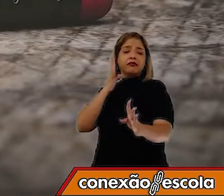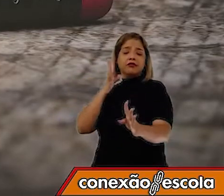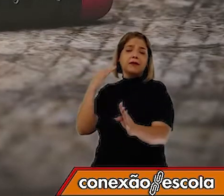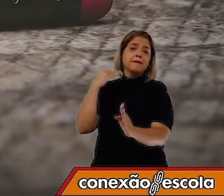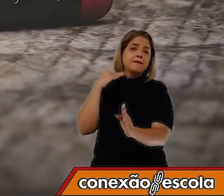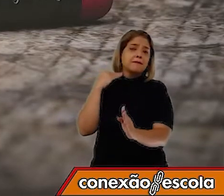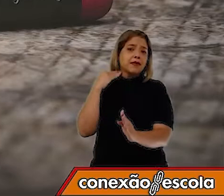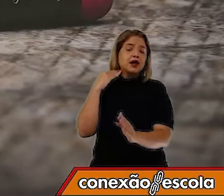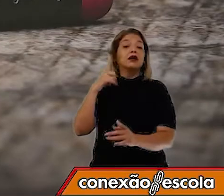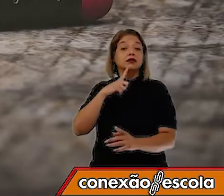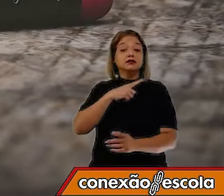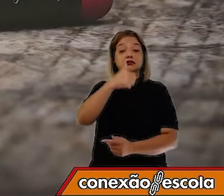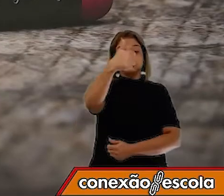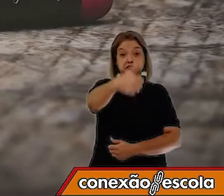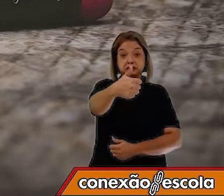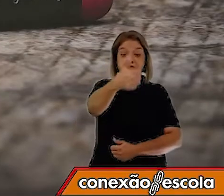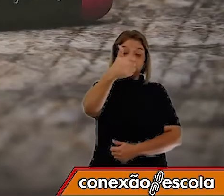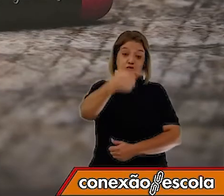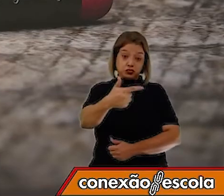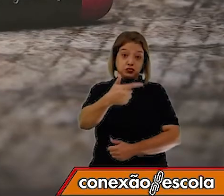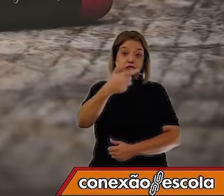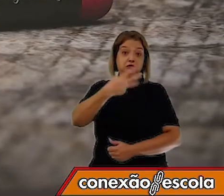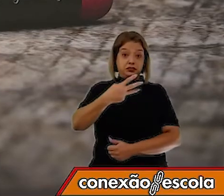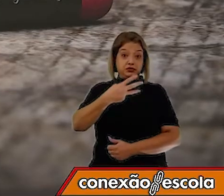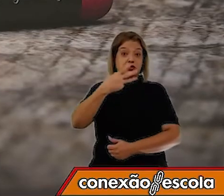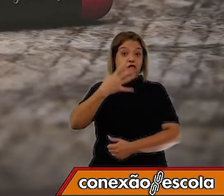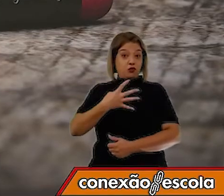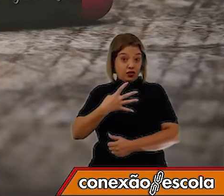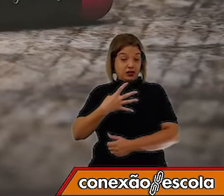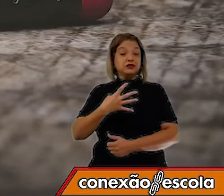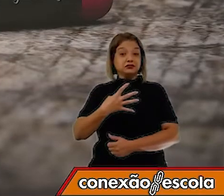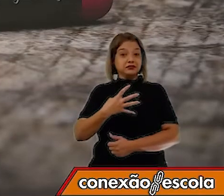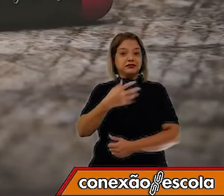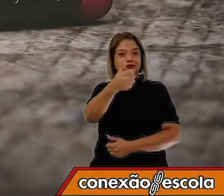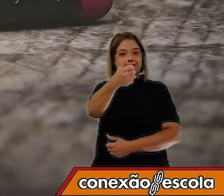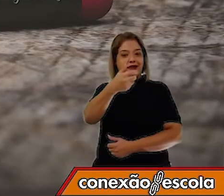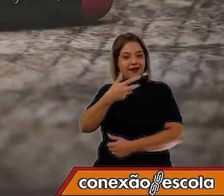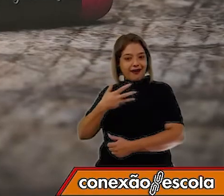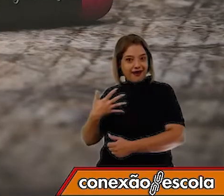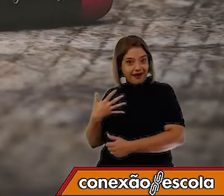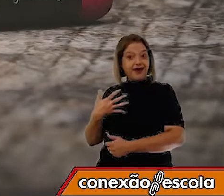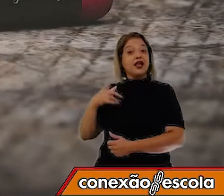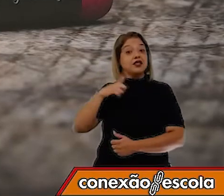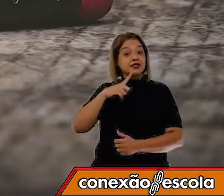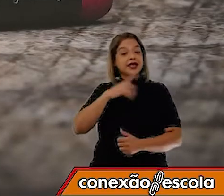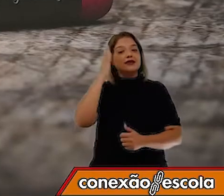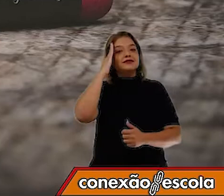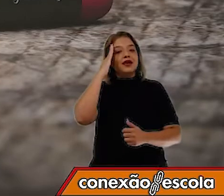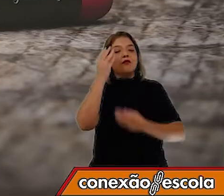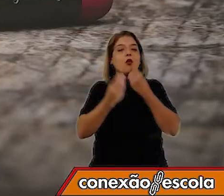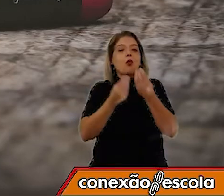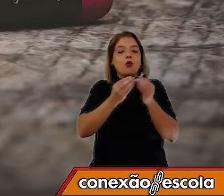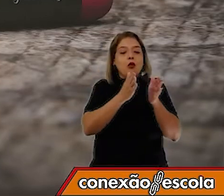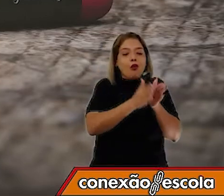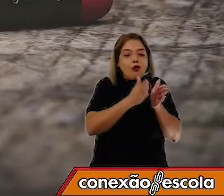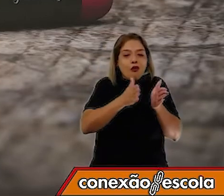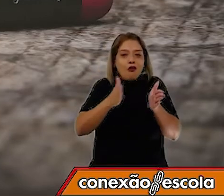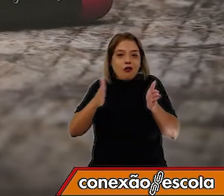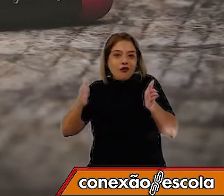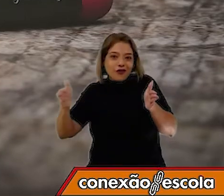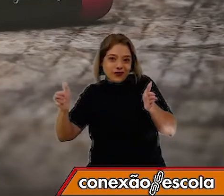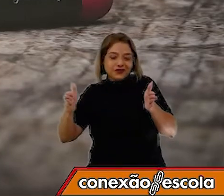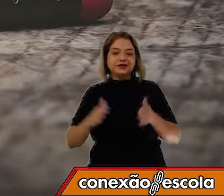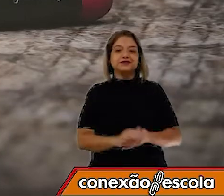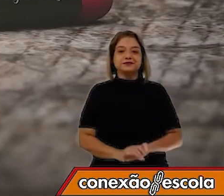exemplo, nós temos o primeiro, o segundo, o terceiro. Então, está ordenando. E também